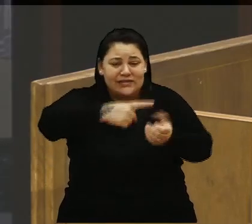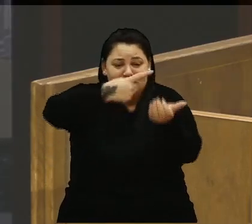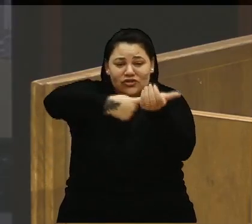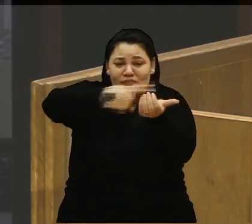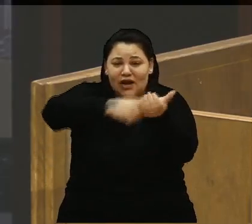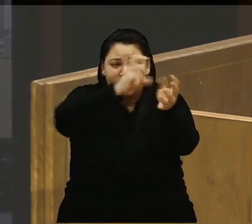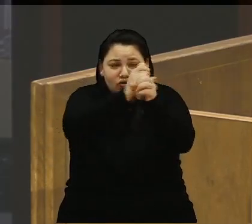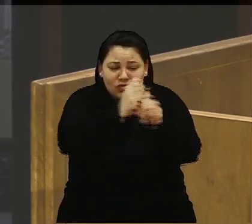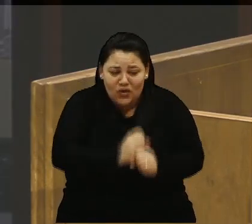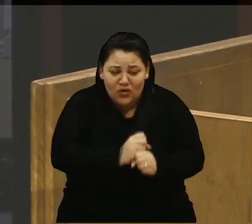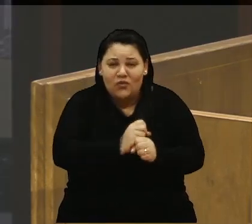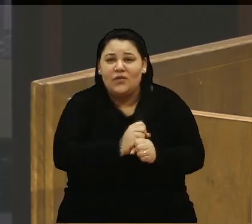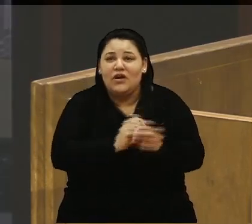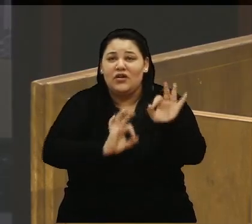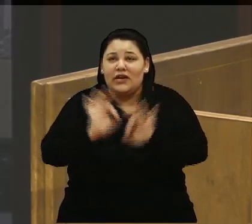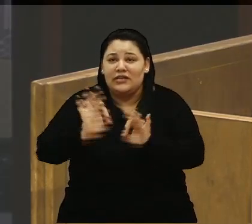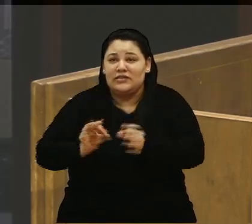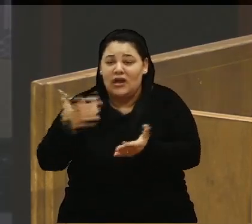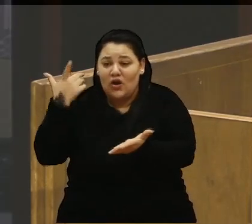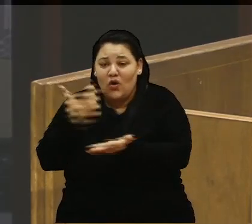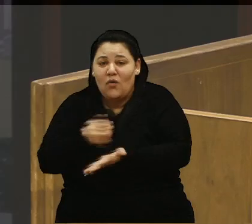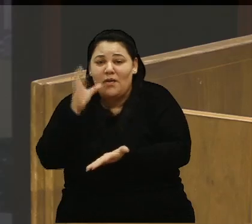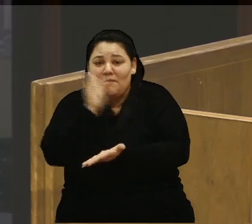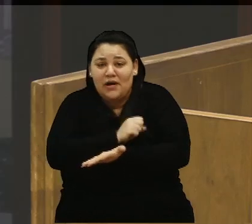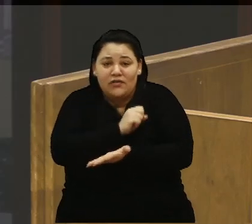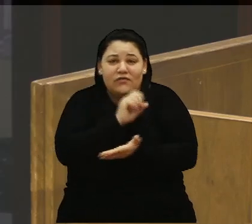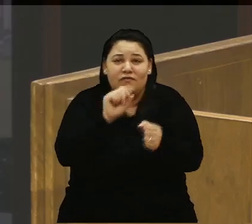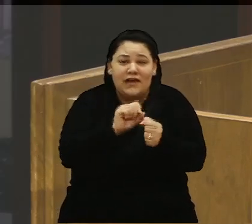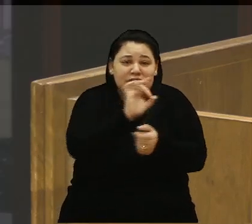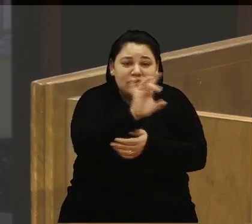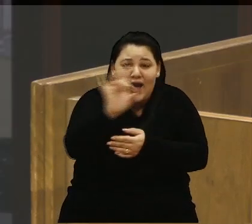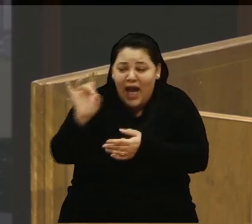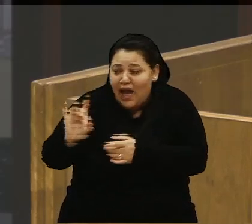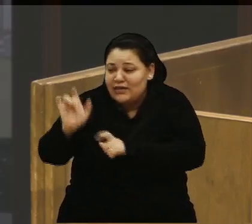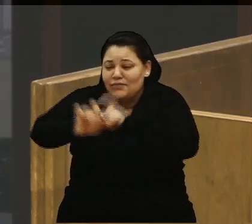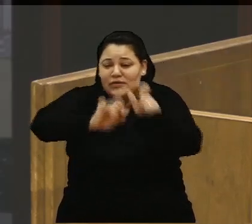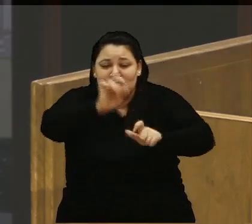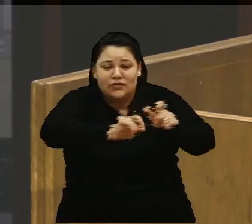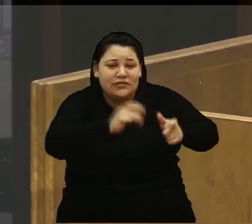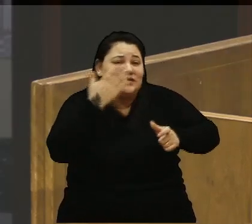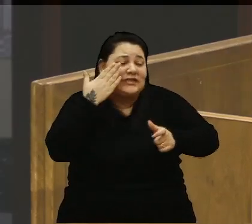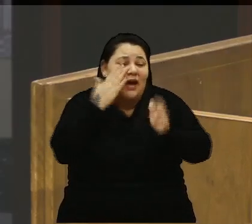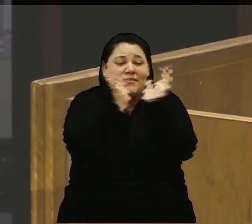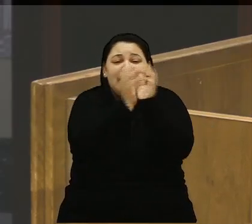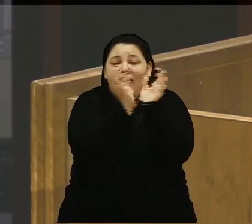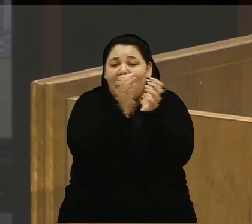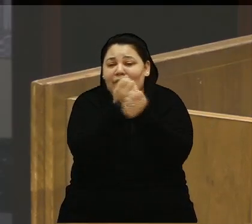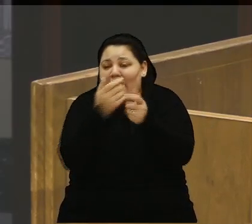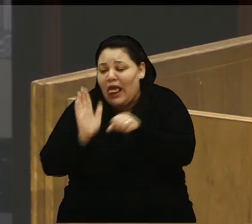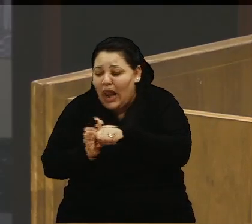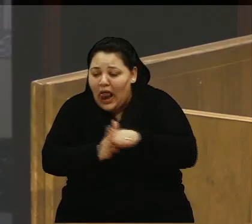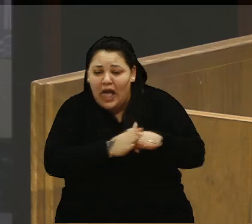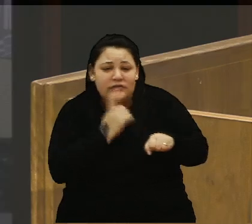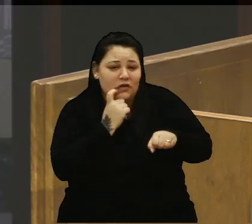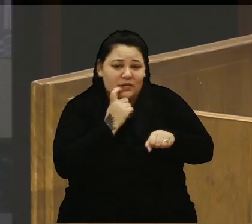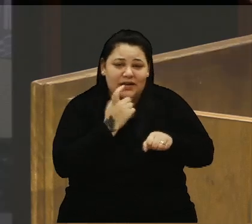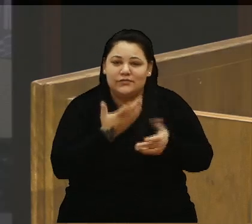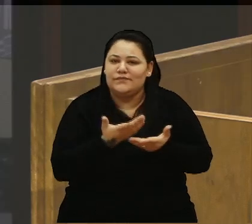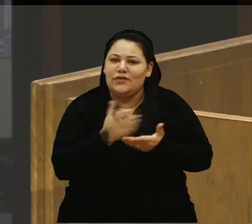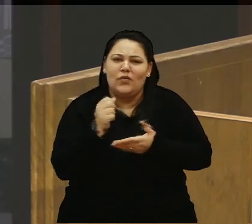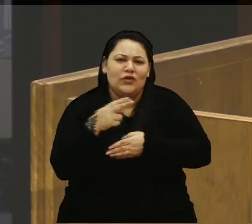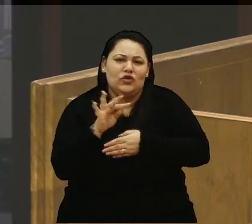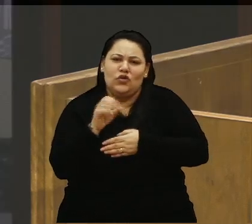soma um salchipão e a gente compra o pão e faz um para cada pessoa, por exemplo, e a gente sabe que vai a salada, vai o tomate. Então ele não planeja nada.